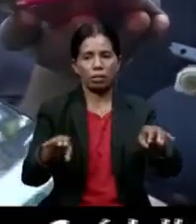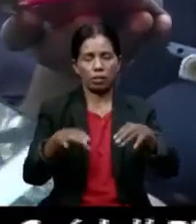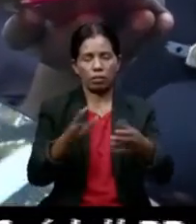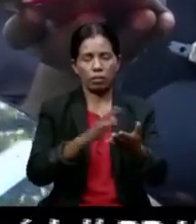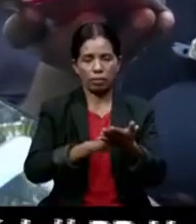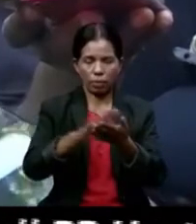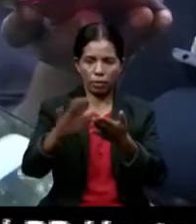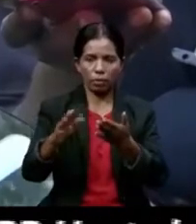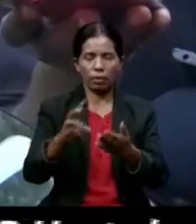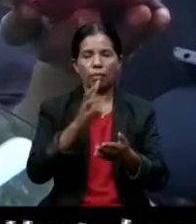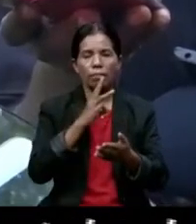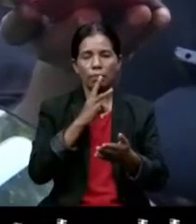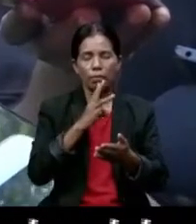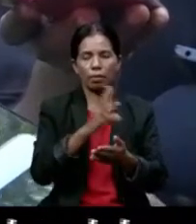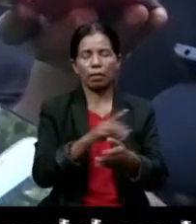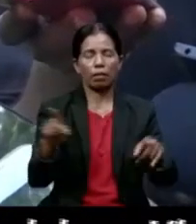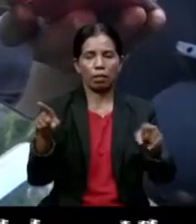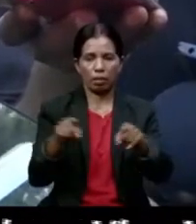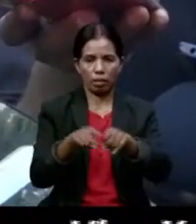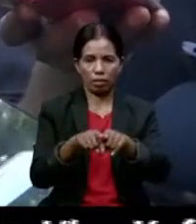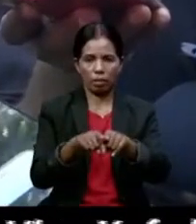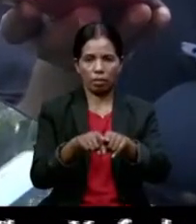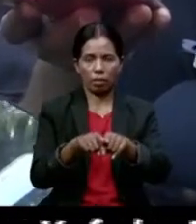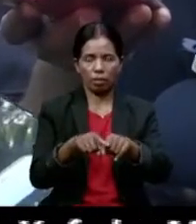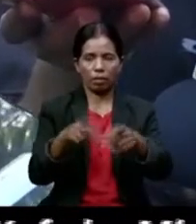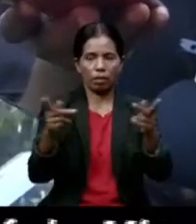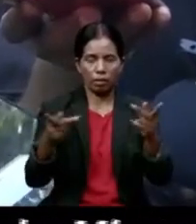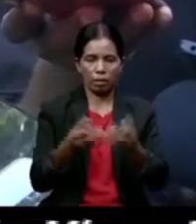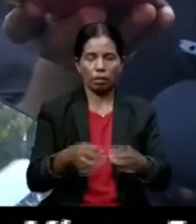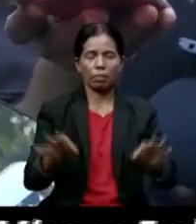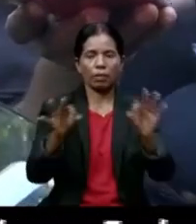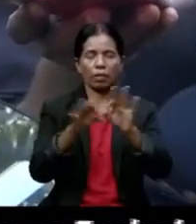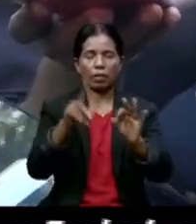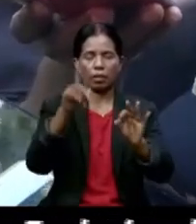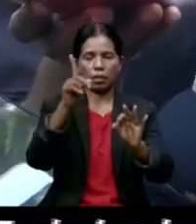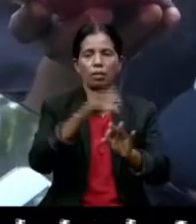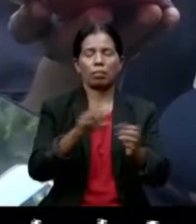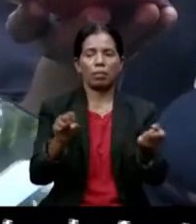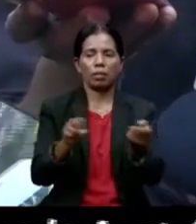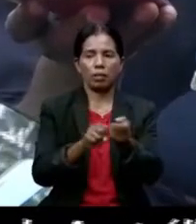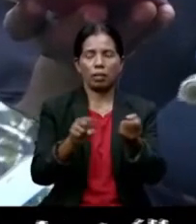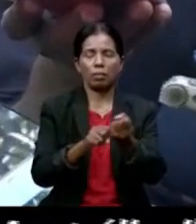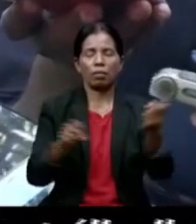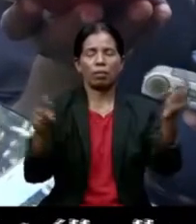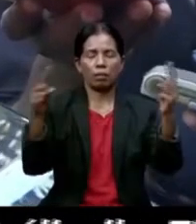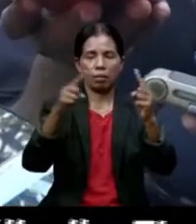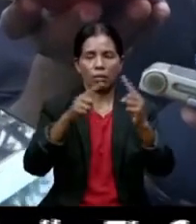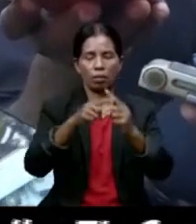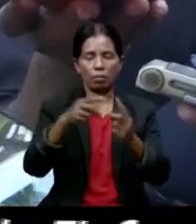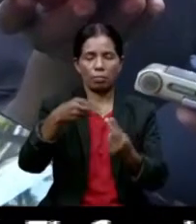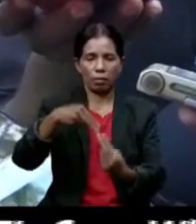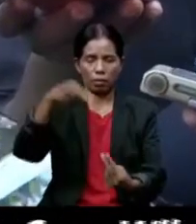higiene, B, saímos a nessa fator importante da nebe maka contribui ba ia